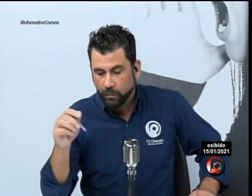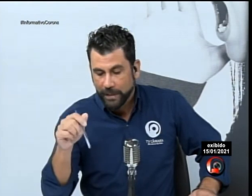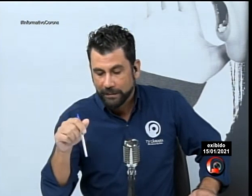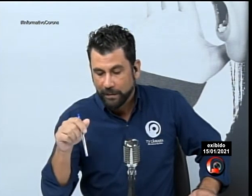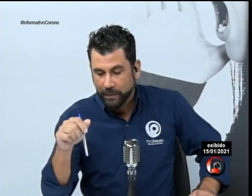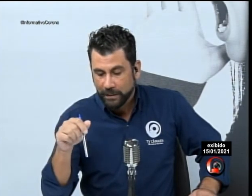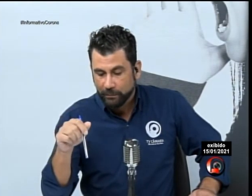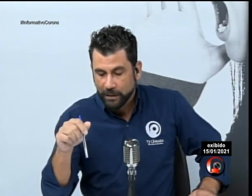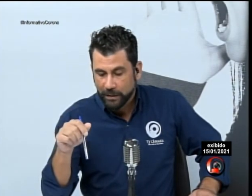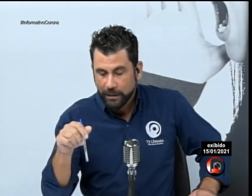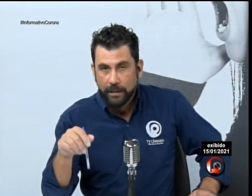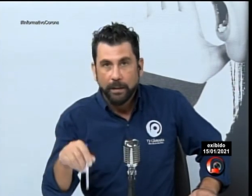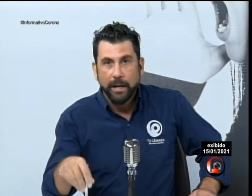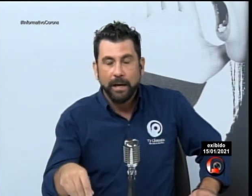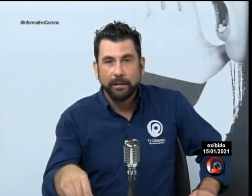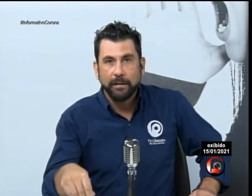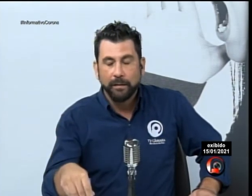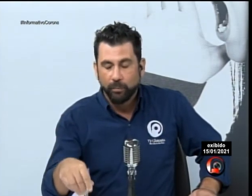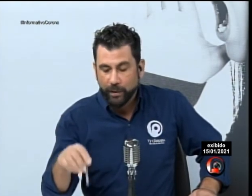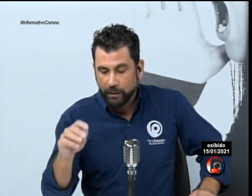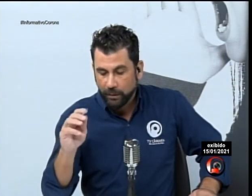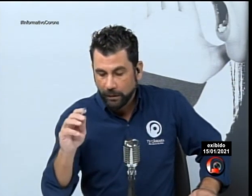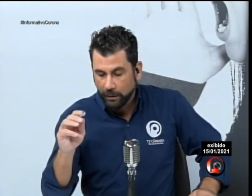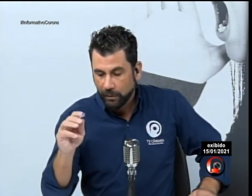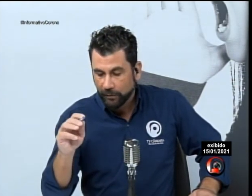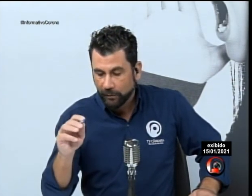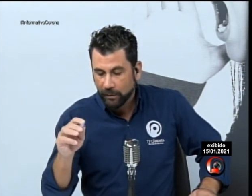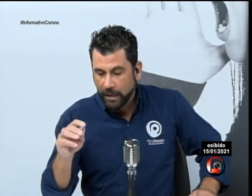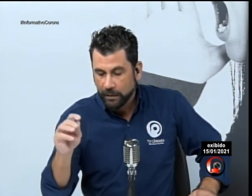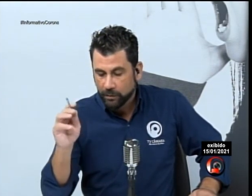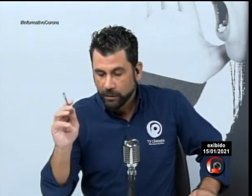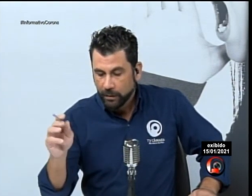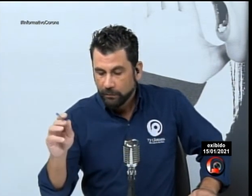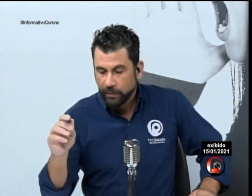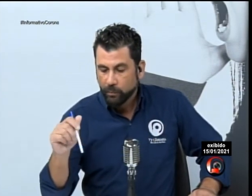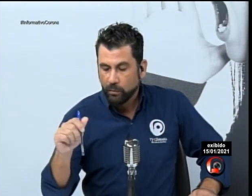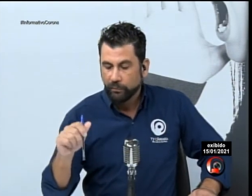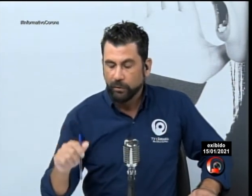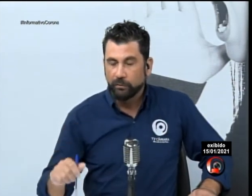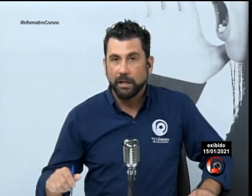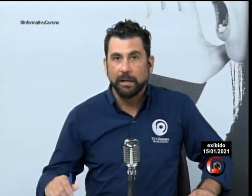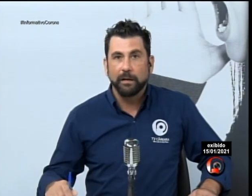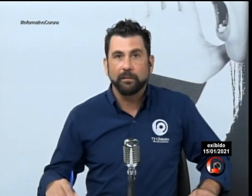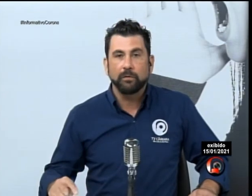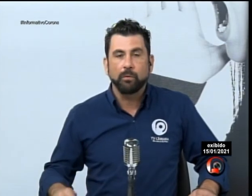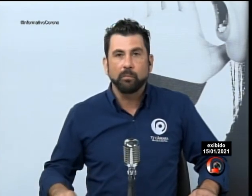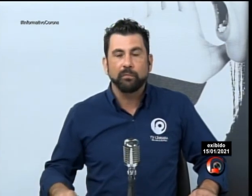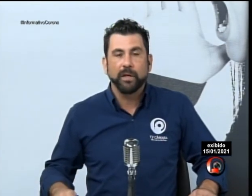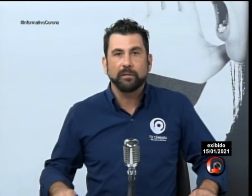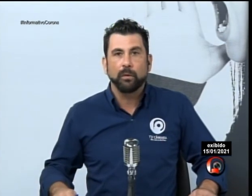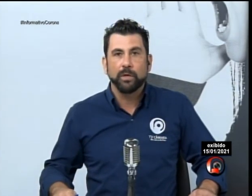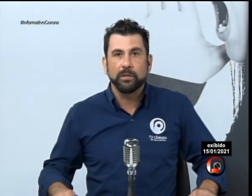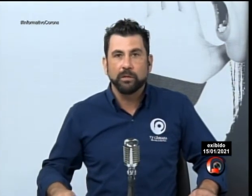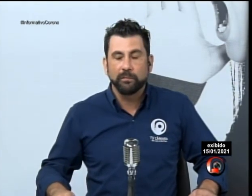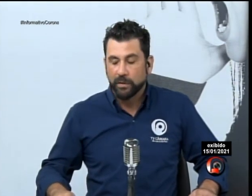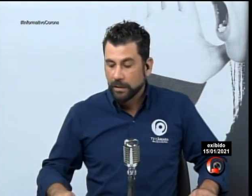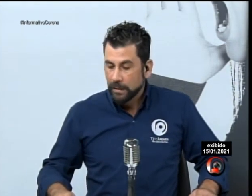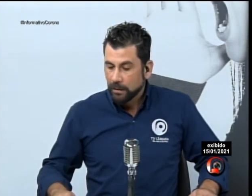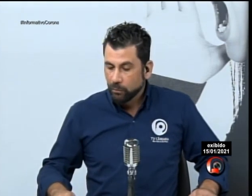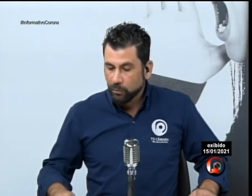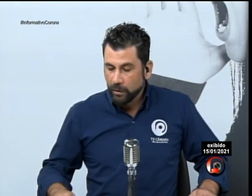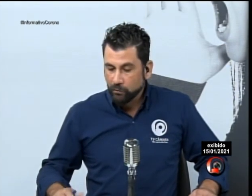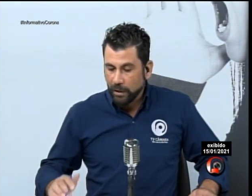sentido de combater a pandemia aqui em Rio Preto, aqui na nossa cidade. Vamos conferir os detalhes aí de como foi essa